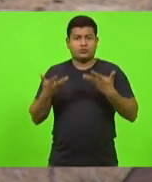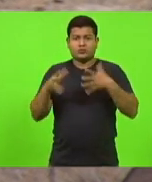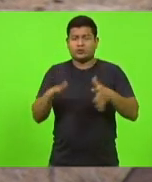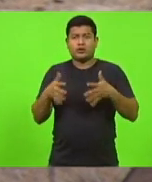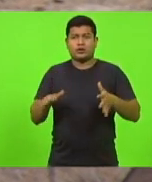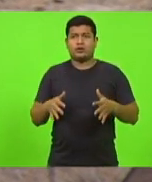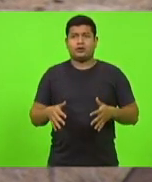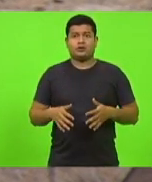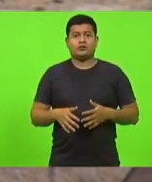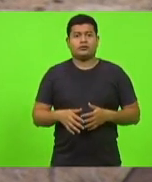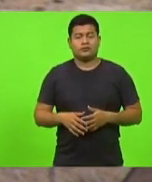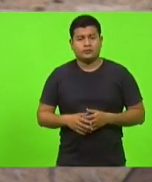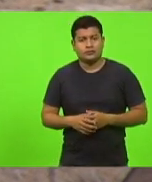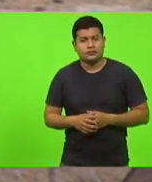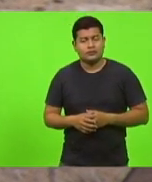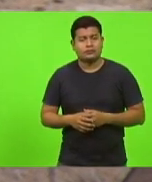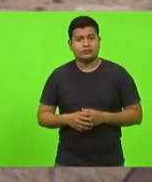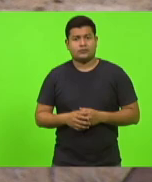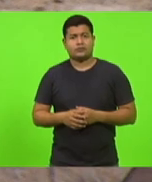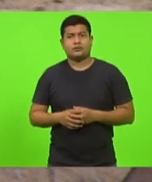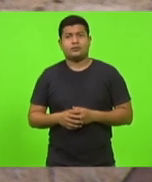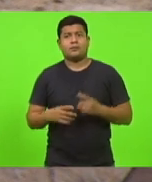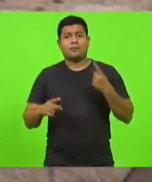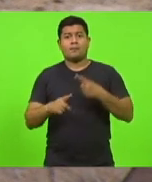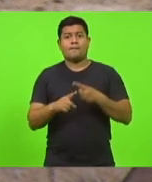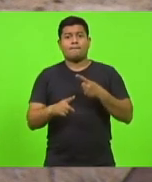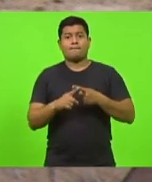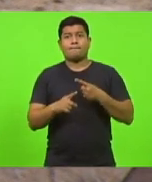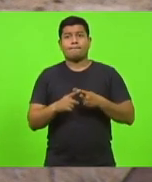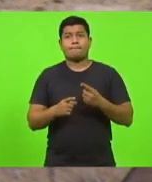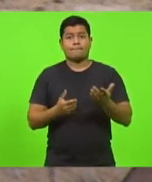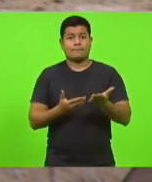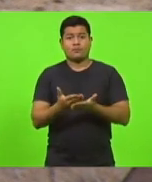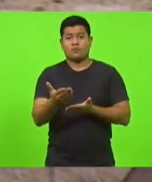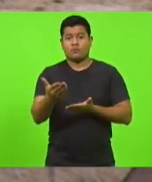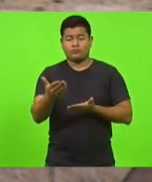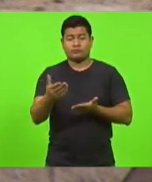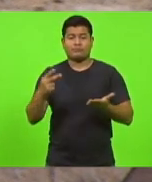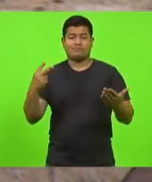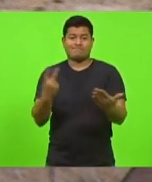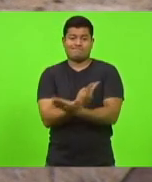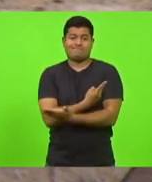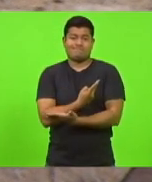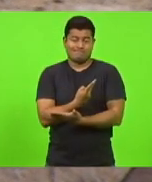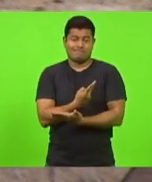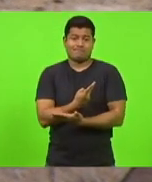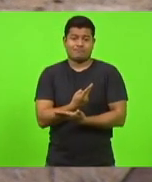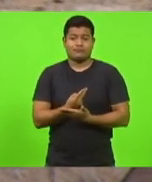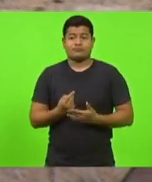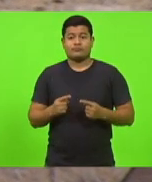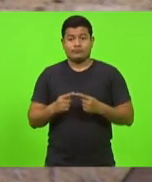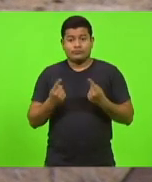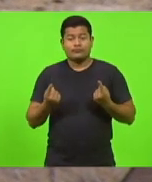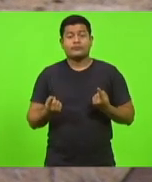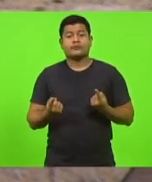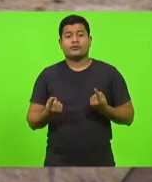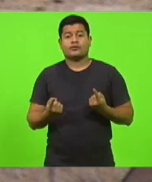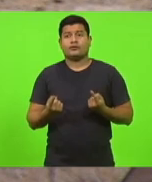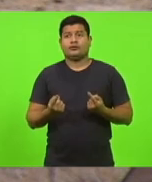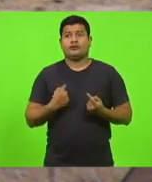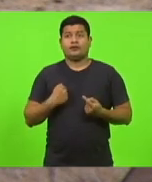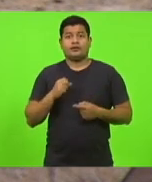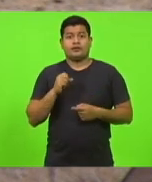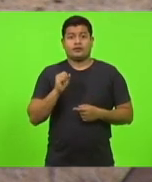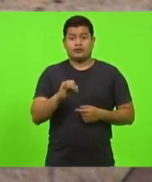dos servidores insatisfeitos, porque começou mal. Então, o que se conseguiu fazer quando se começou